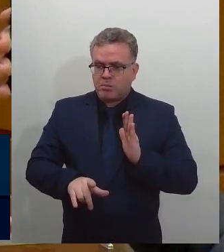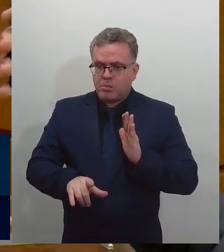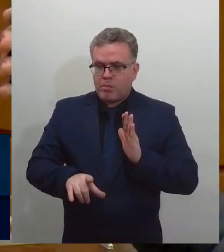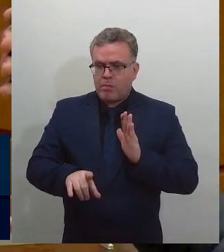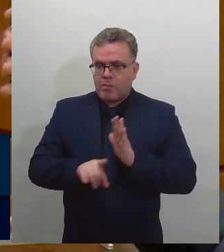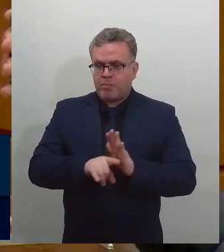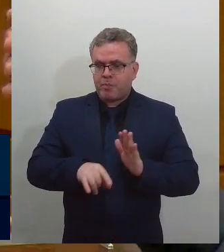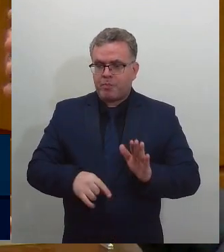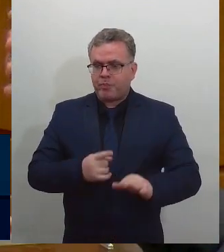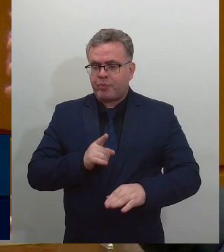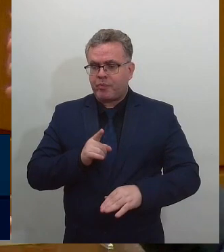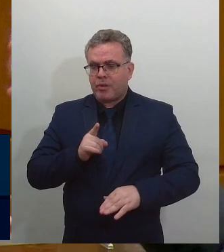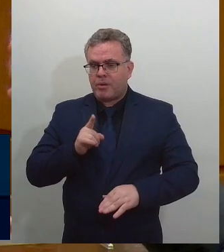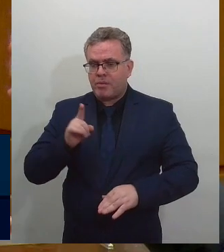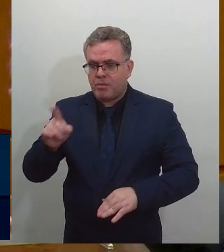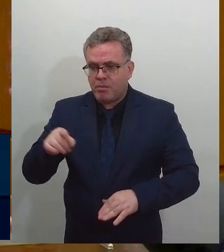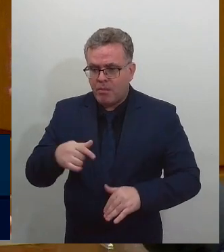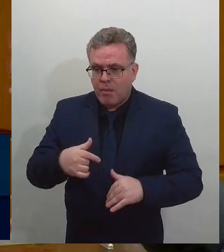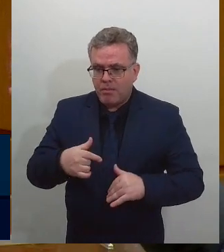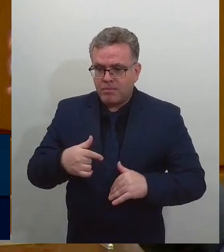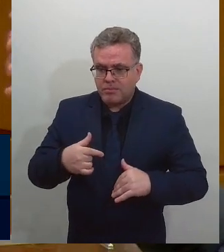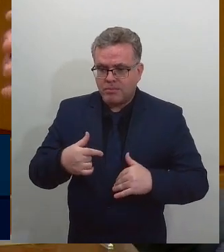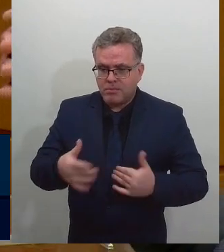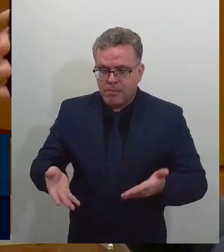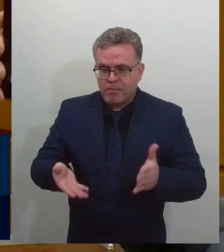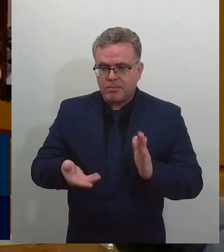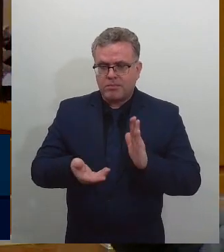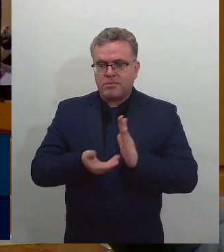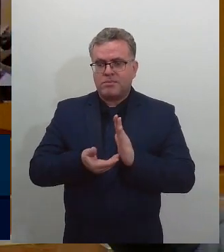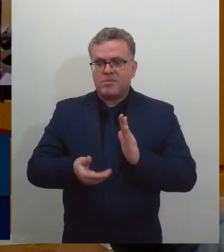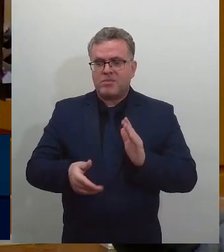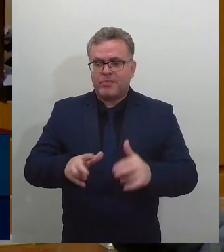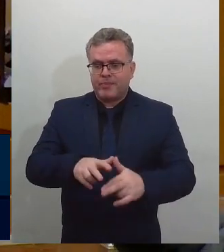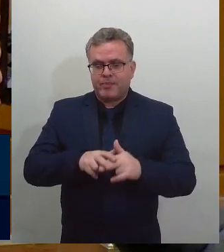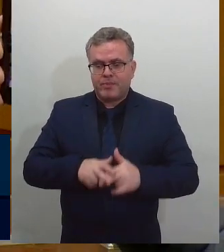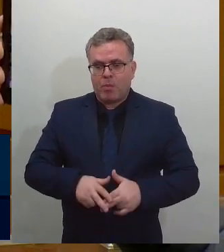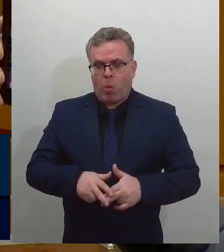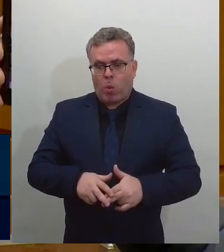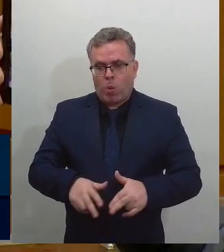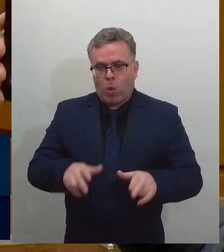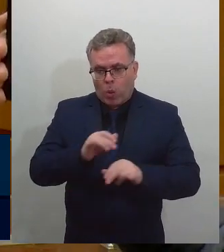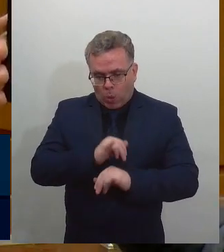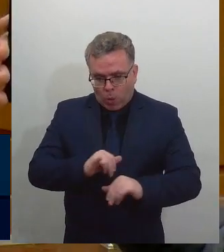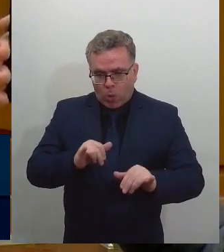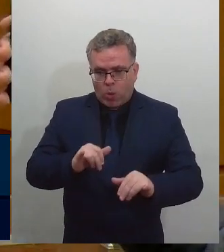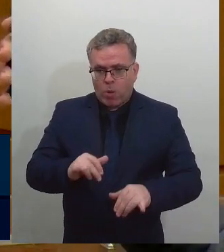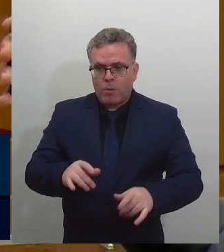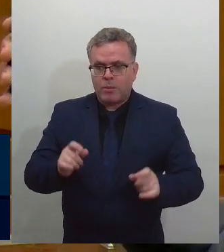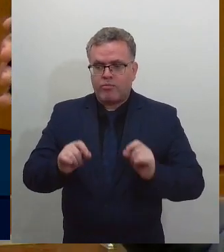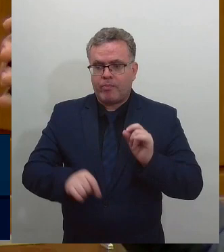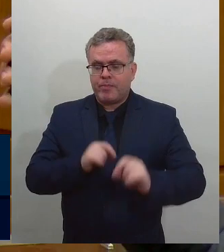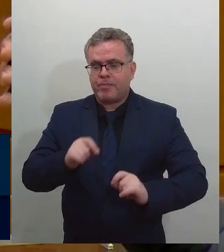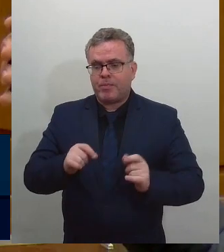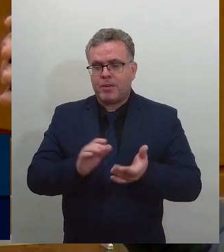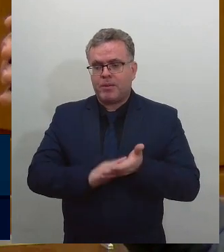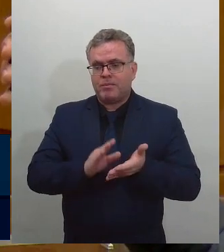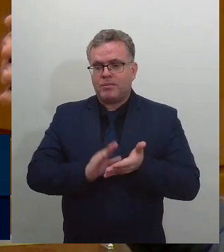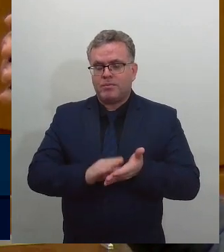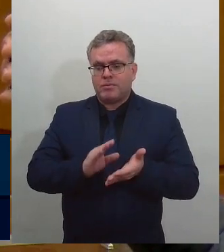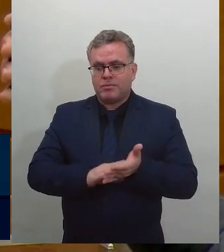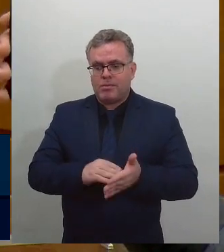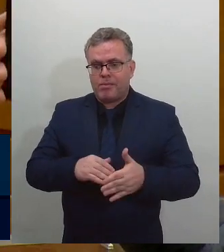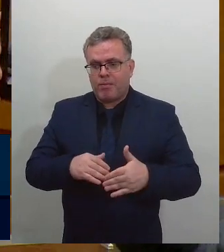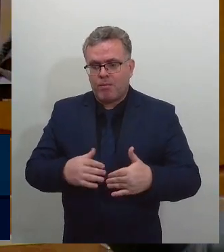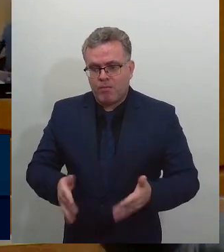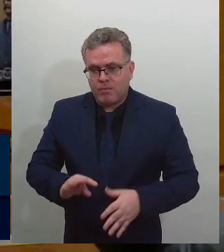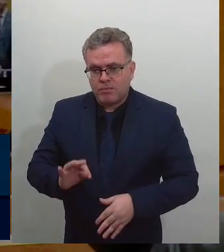na Câmara Federal. Portanto, senhor presidente, eu gostaria aqui de parabenizar a todos os dirigentes